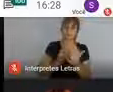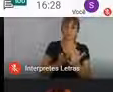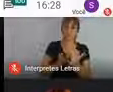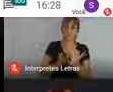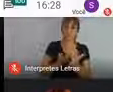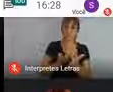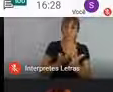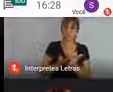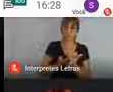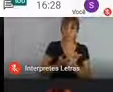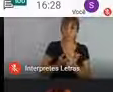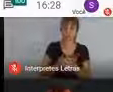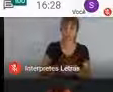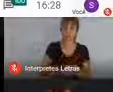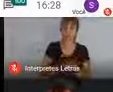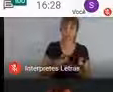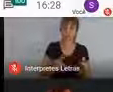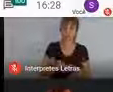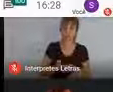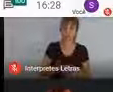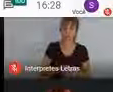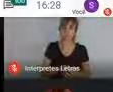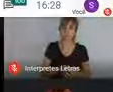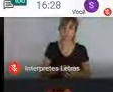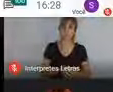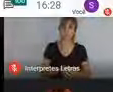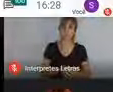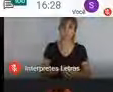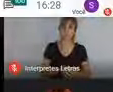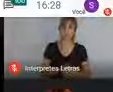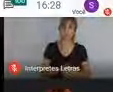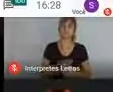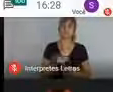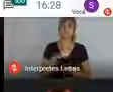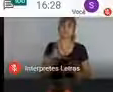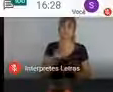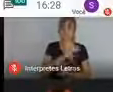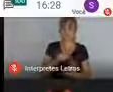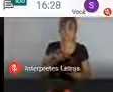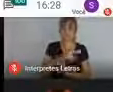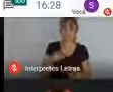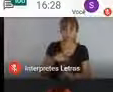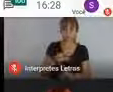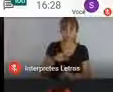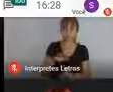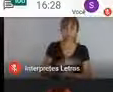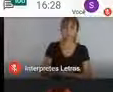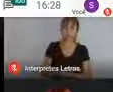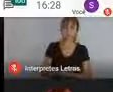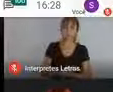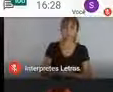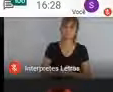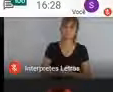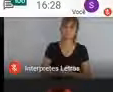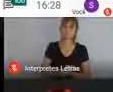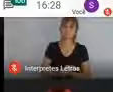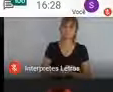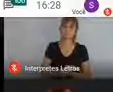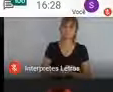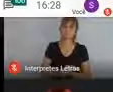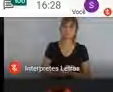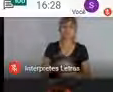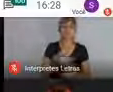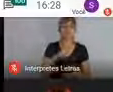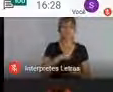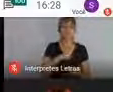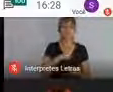a dialetologia pluridimensional e relacional do professor King. Então, nós temos aqui alguns